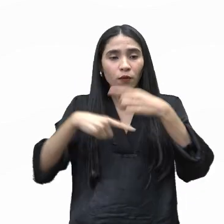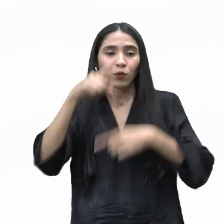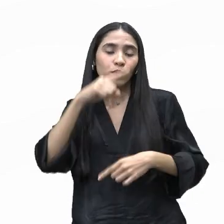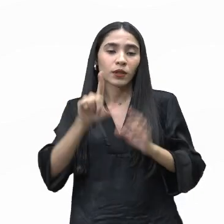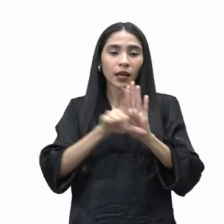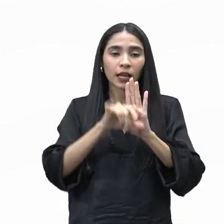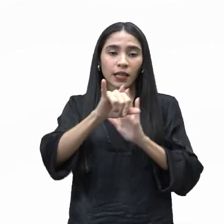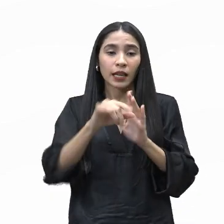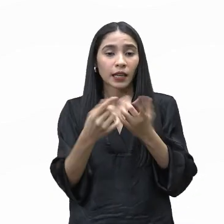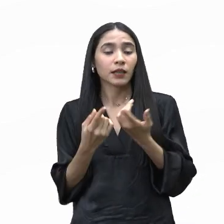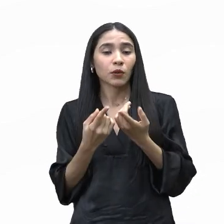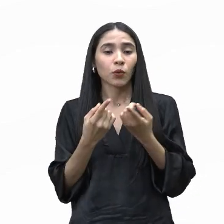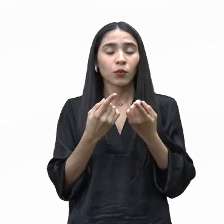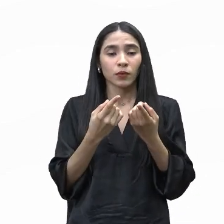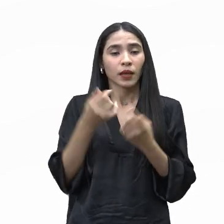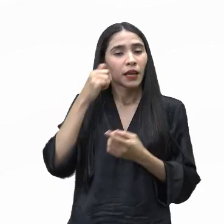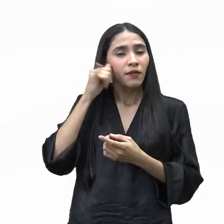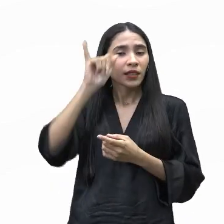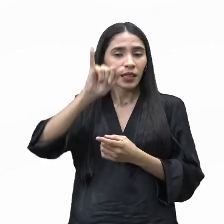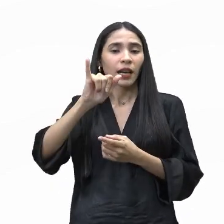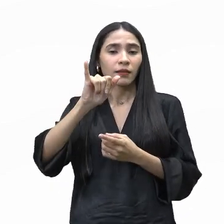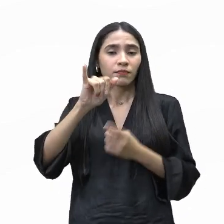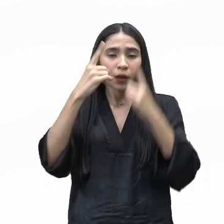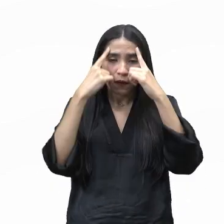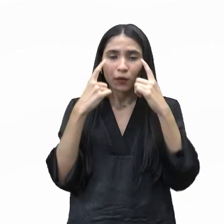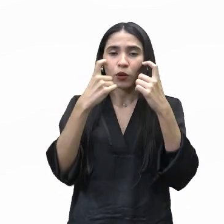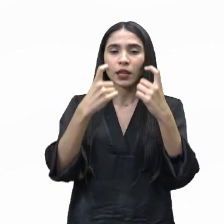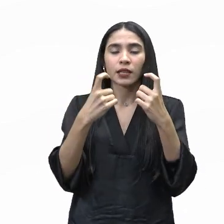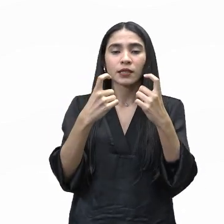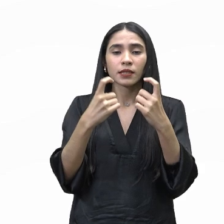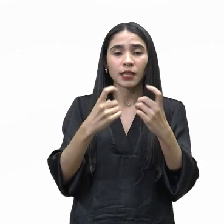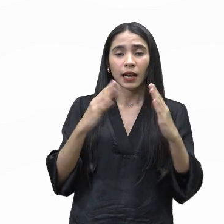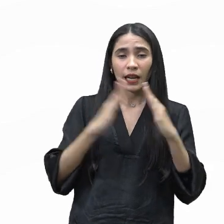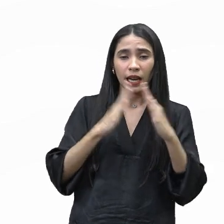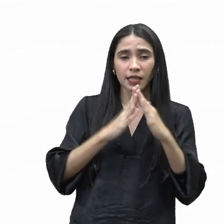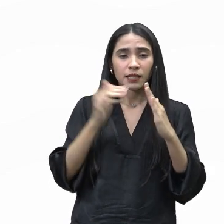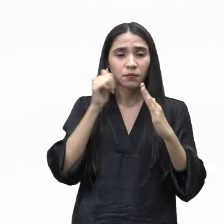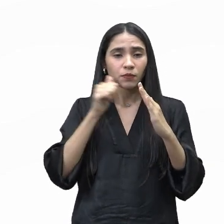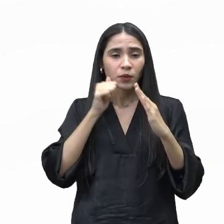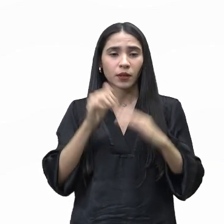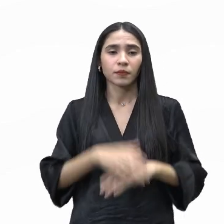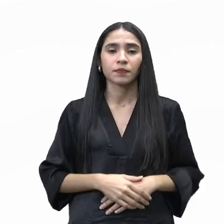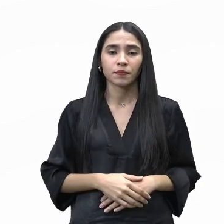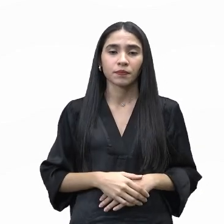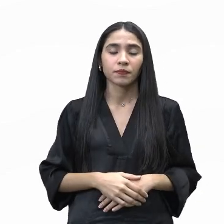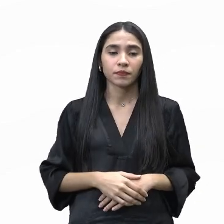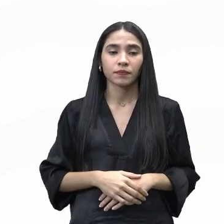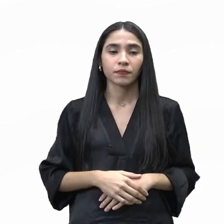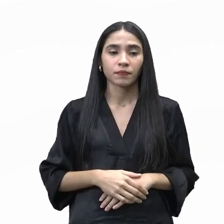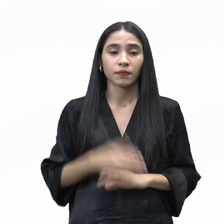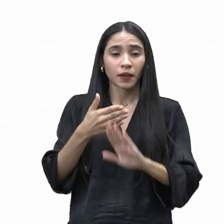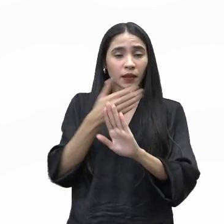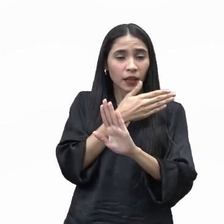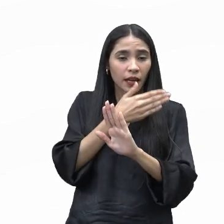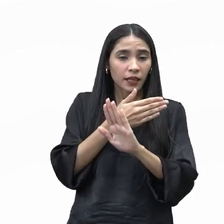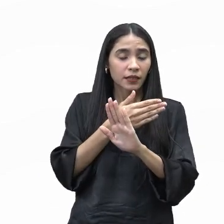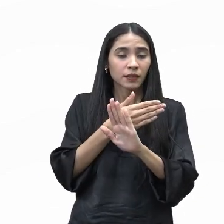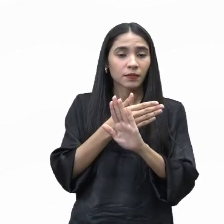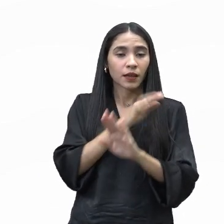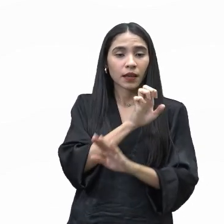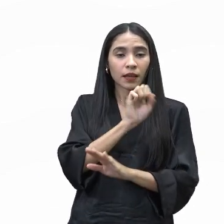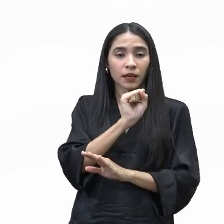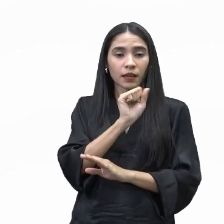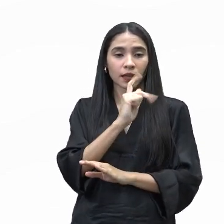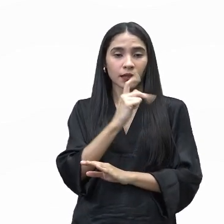no enfrentamento à violência doméstica, atrás apenas da Espanha e